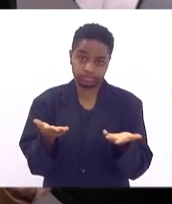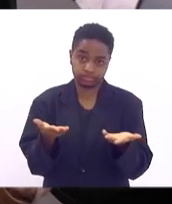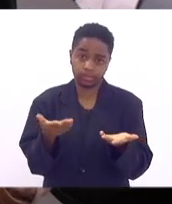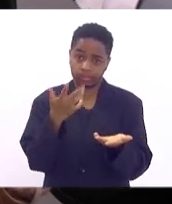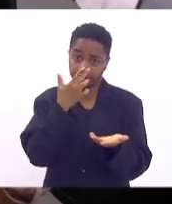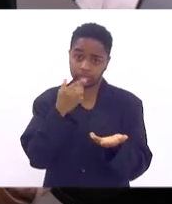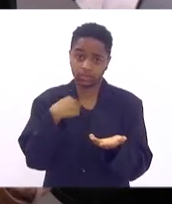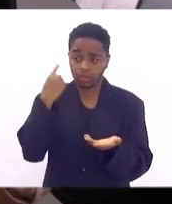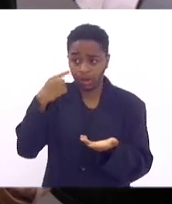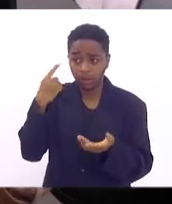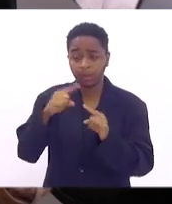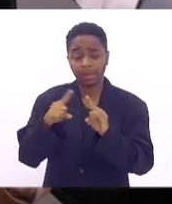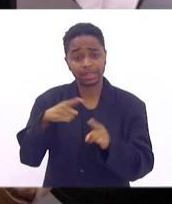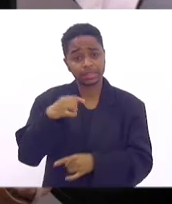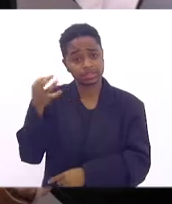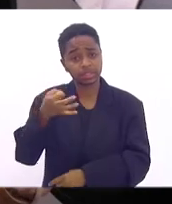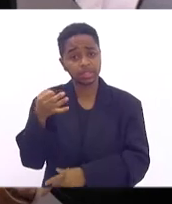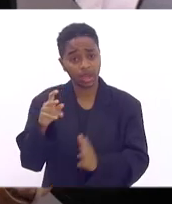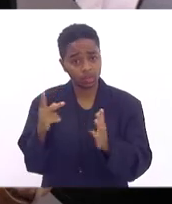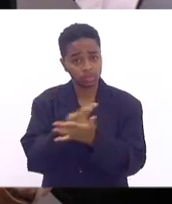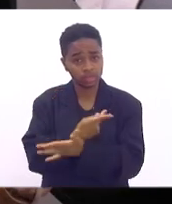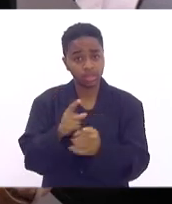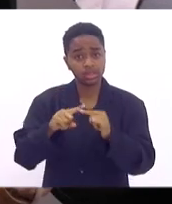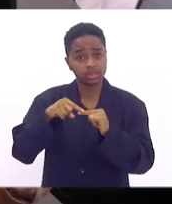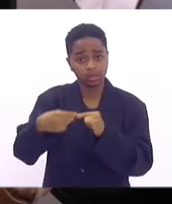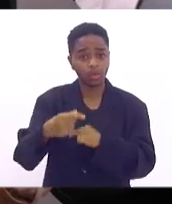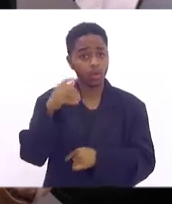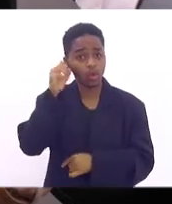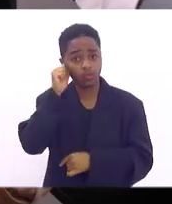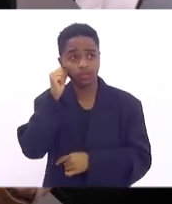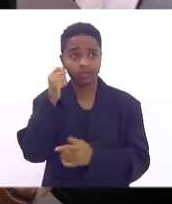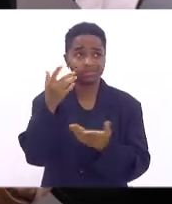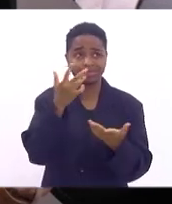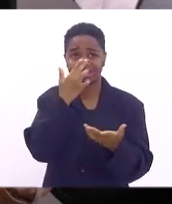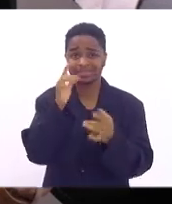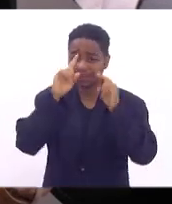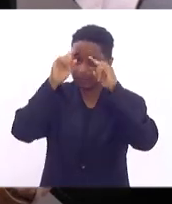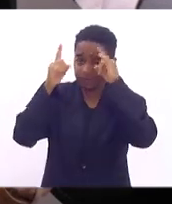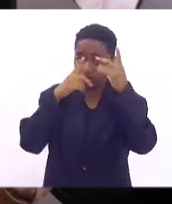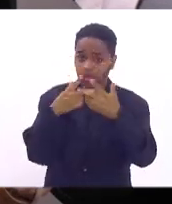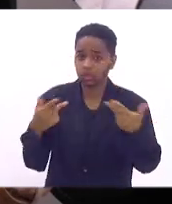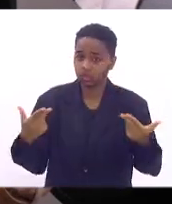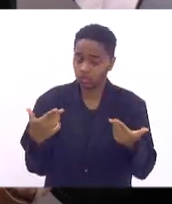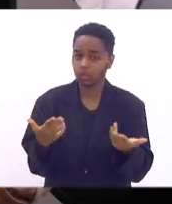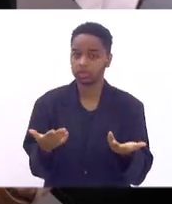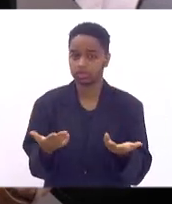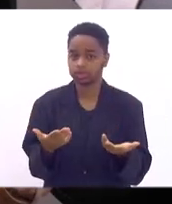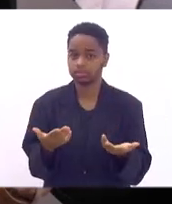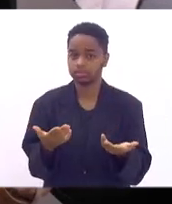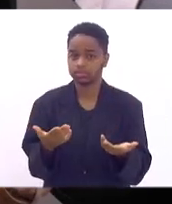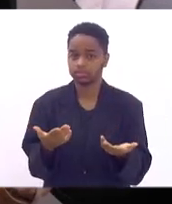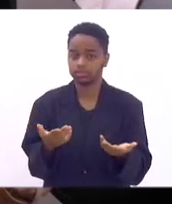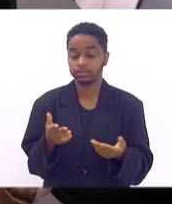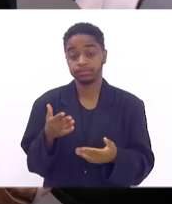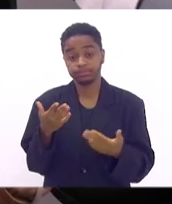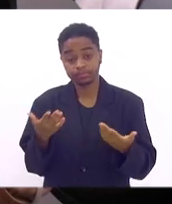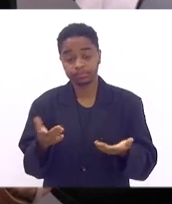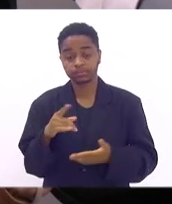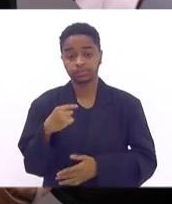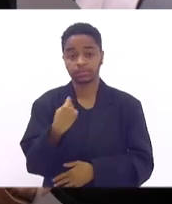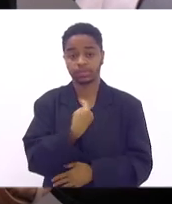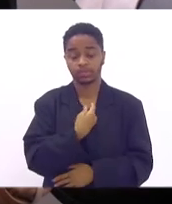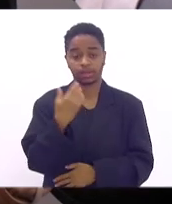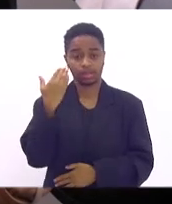certeza que isso aconteceu, eu ouvi o barulho, daqui a pouco você está ouvindo o que não ouviu, né? Então, a gente entende